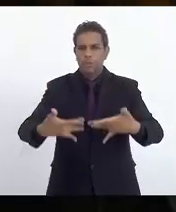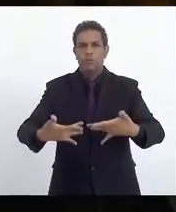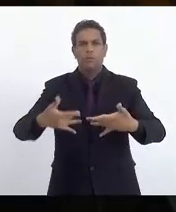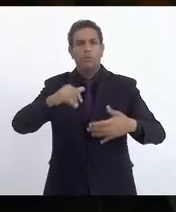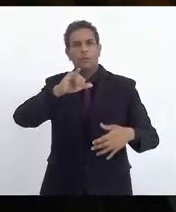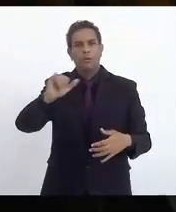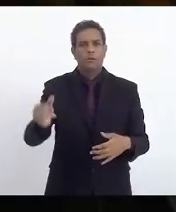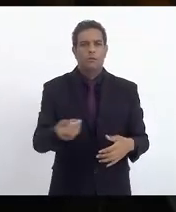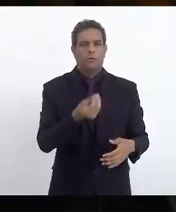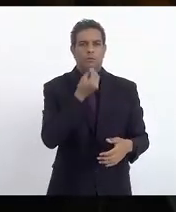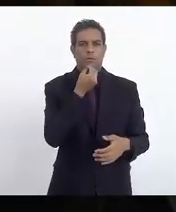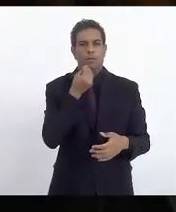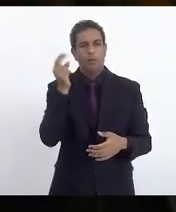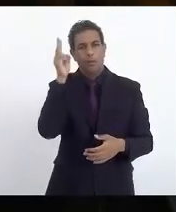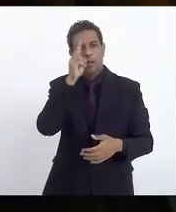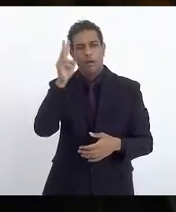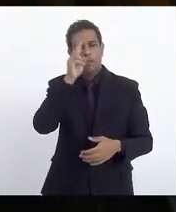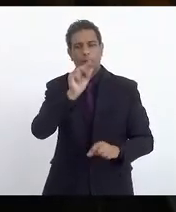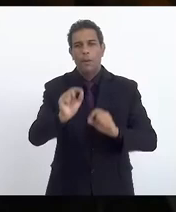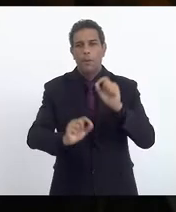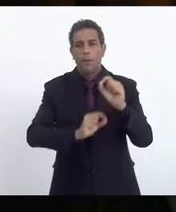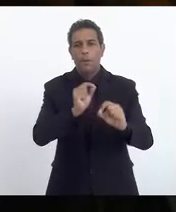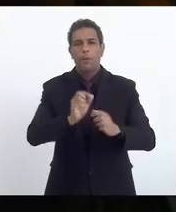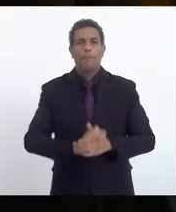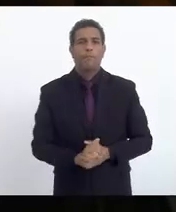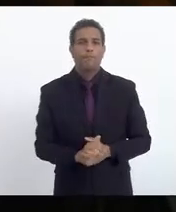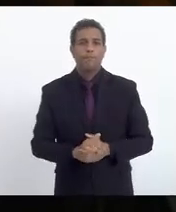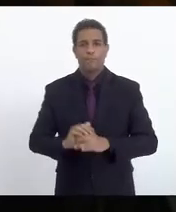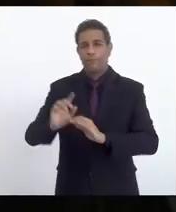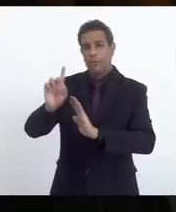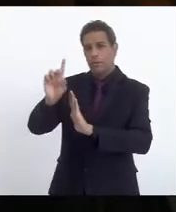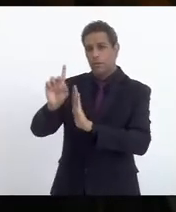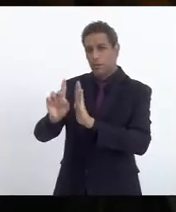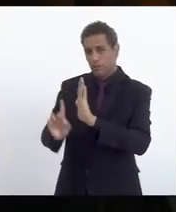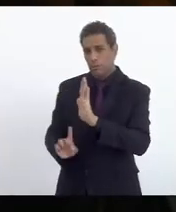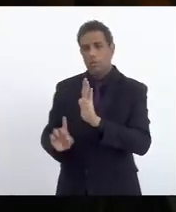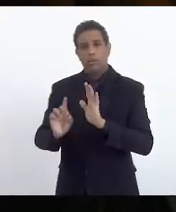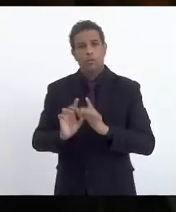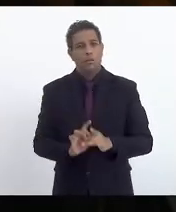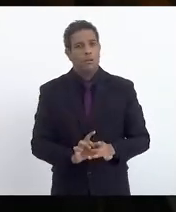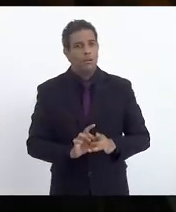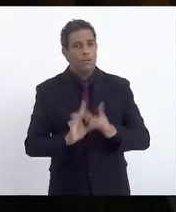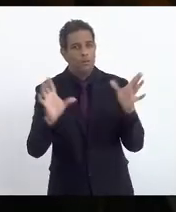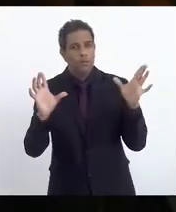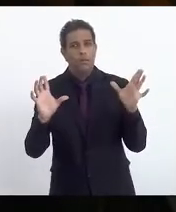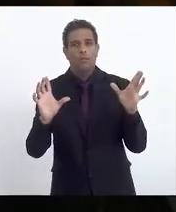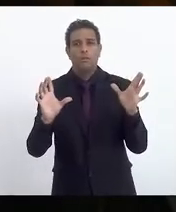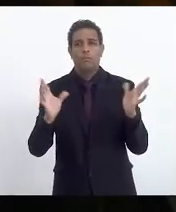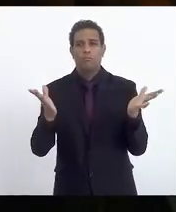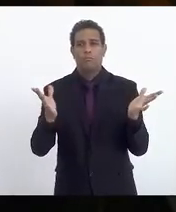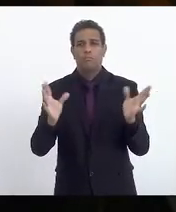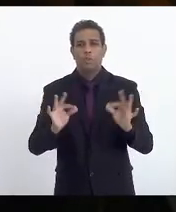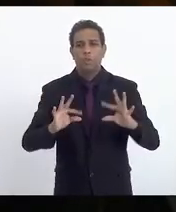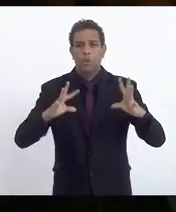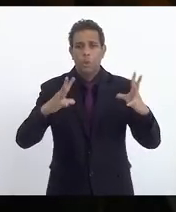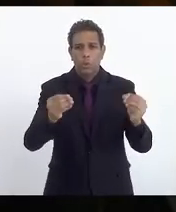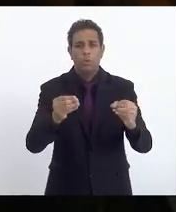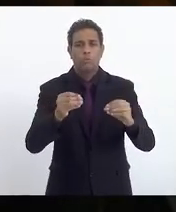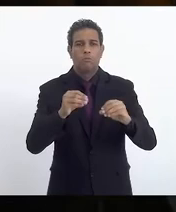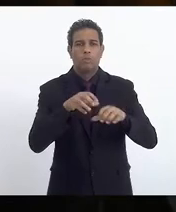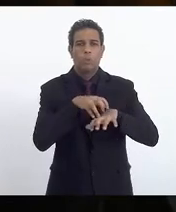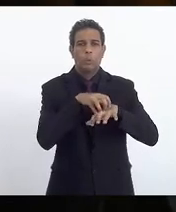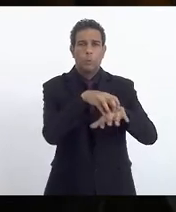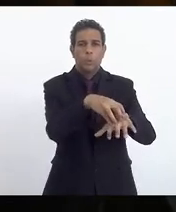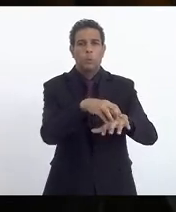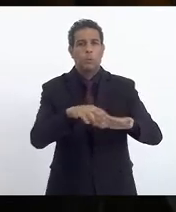Aproveita a ocasião para lembrar o que o direito à liberdade de ir e vir do transporte